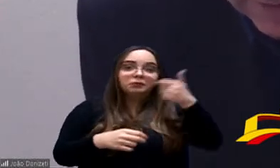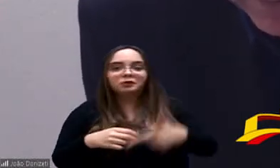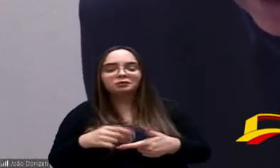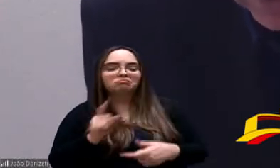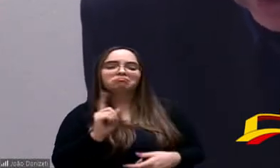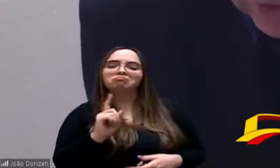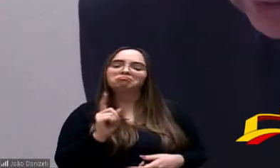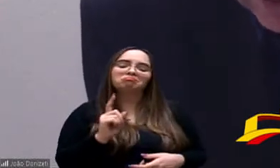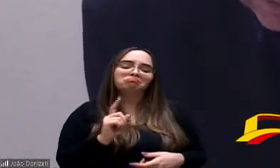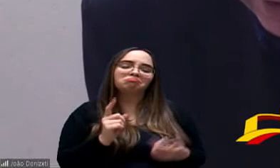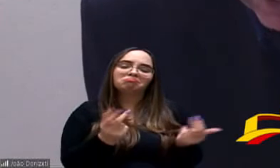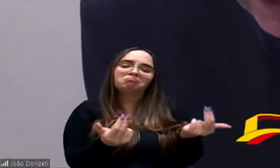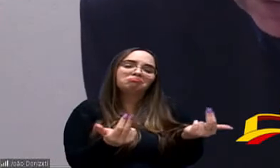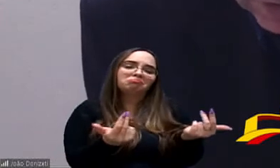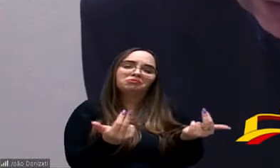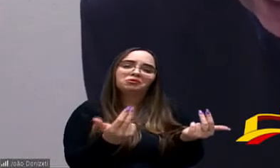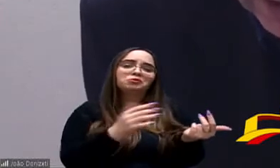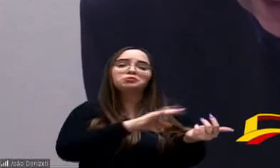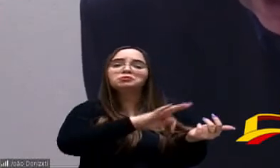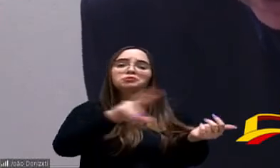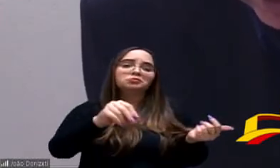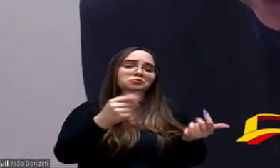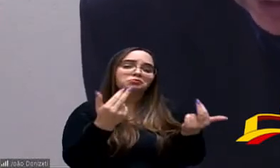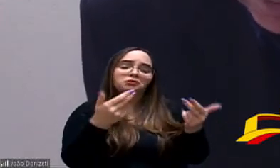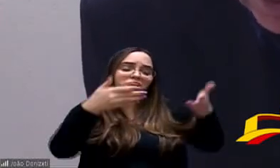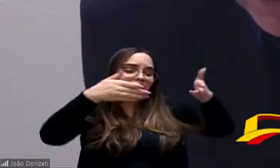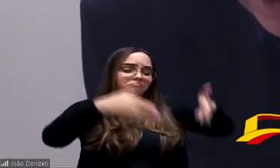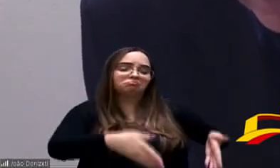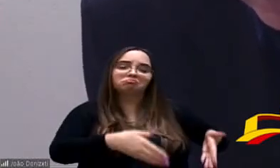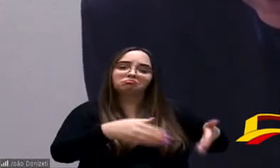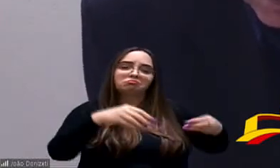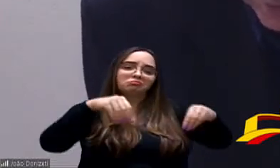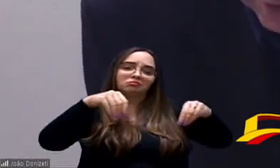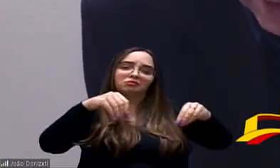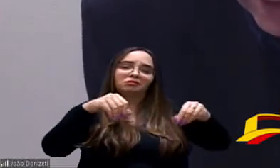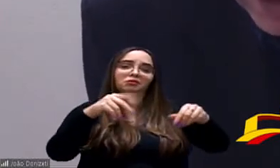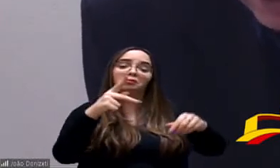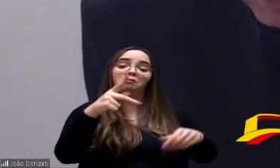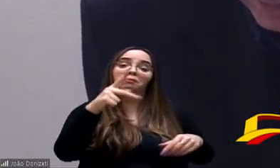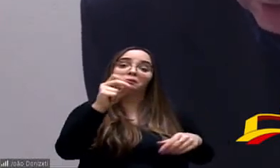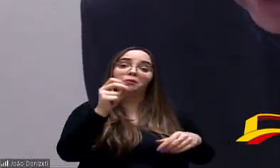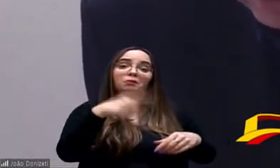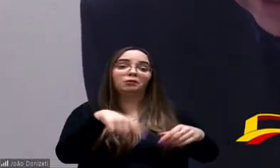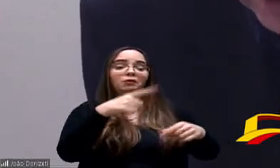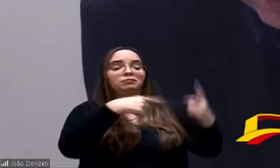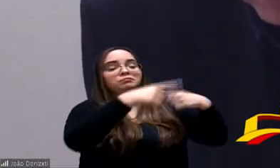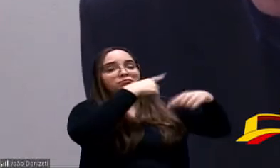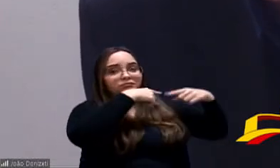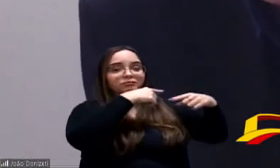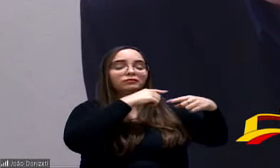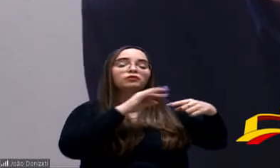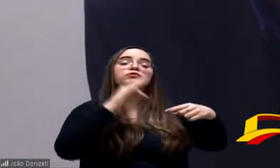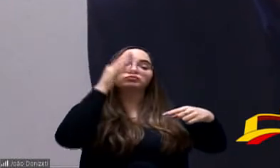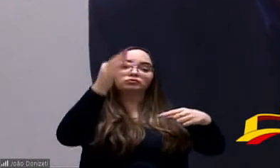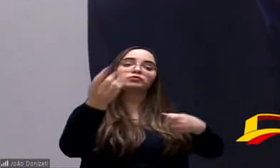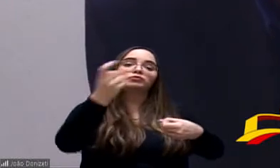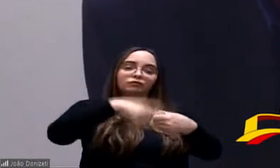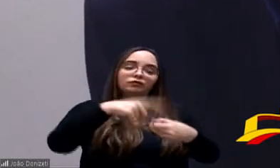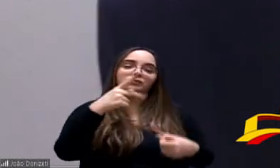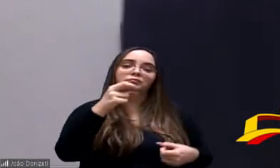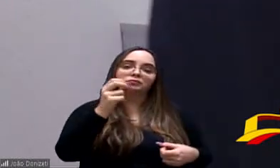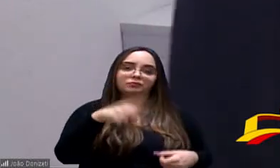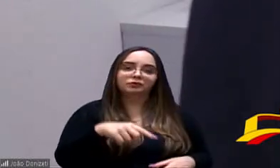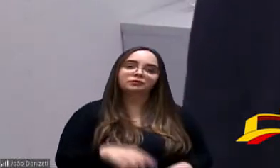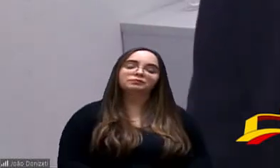vaidade. Todos vão para o mesmo lugar. Todos procedem do pó e ao pó tornarão. Até aqui, senhor